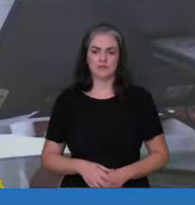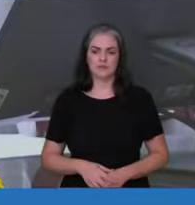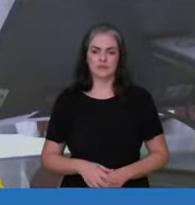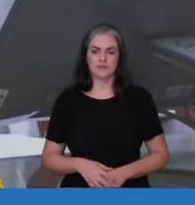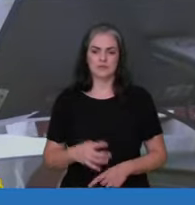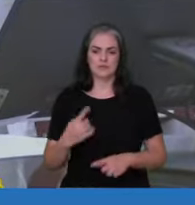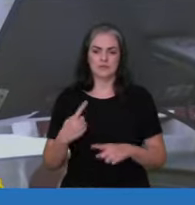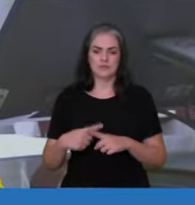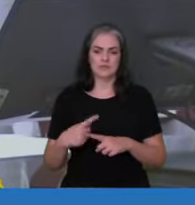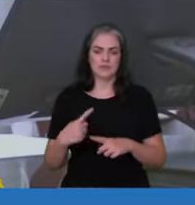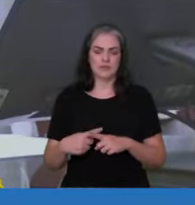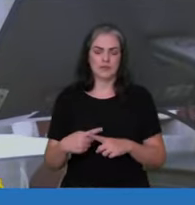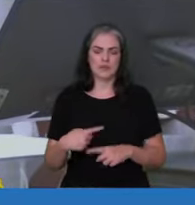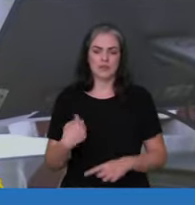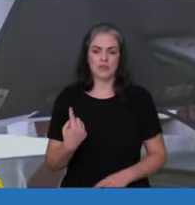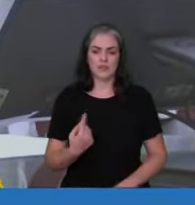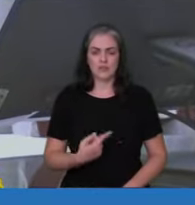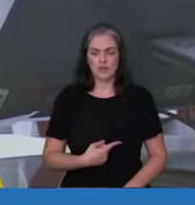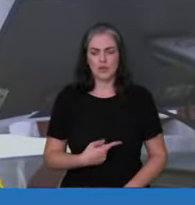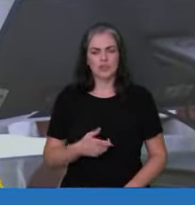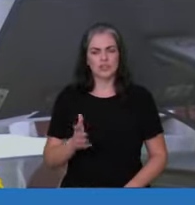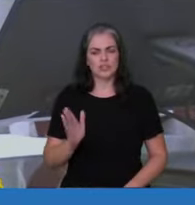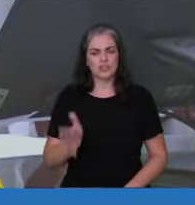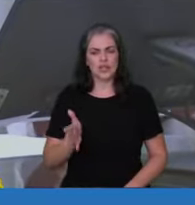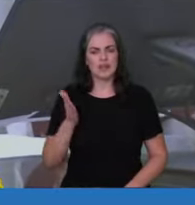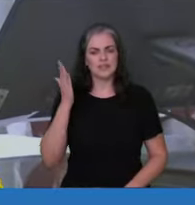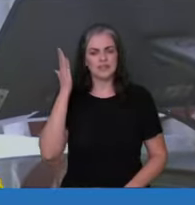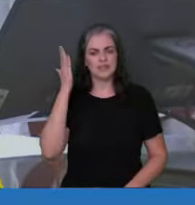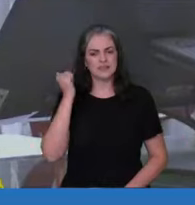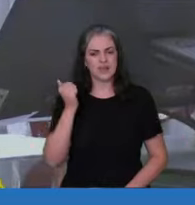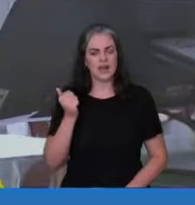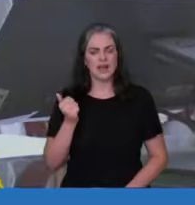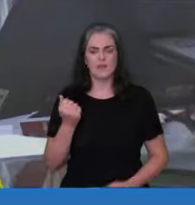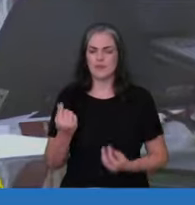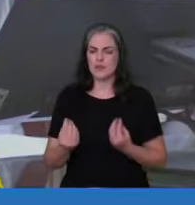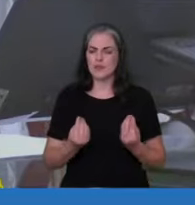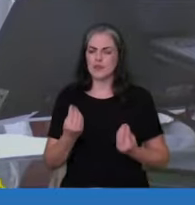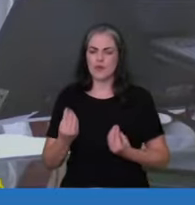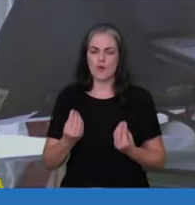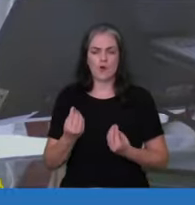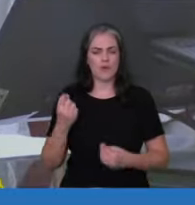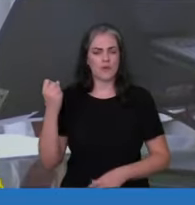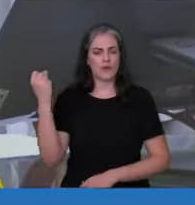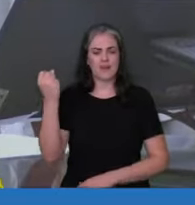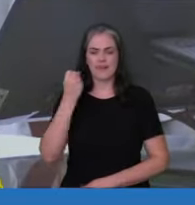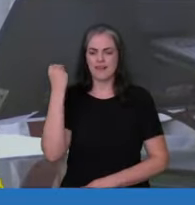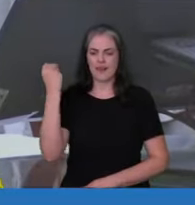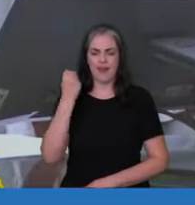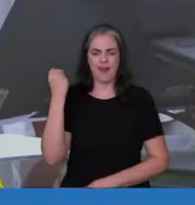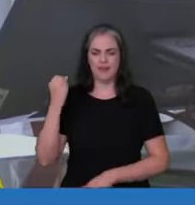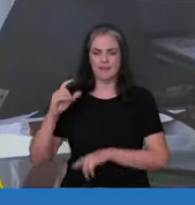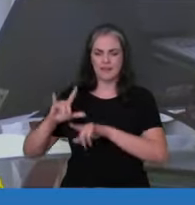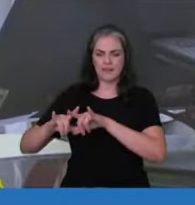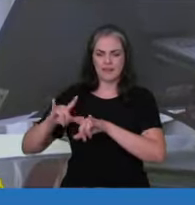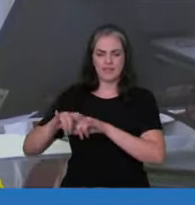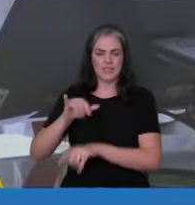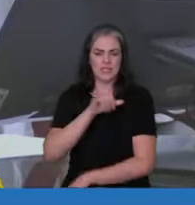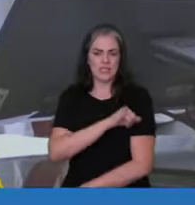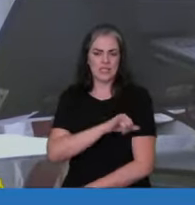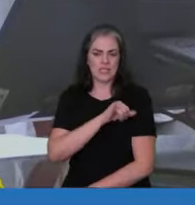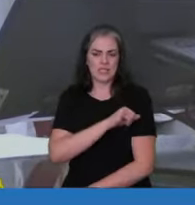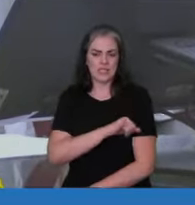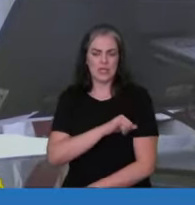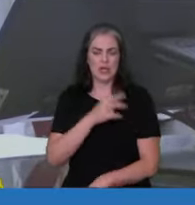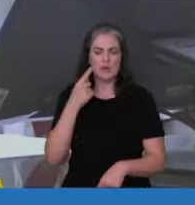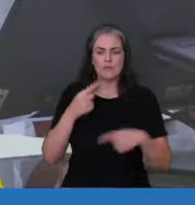do papel das milícias no Rio de Janeiro e dessa relação espúria, promíscua, entre crime e política